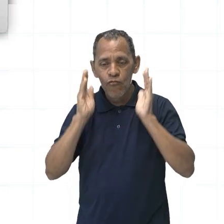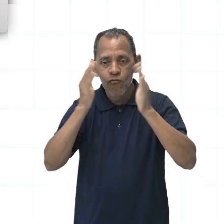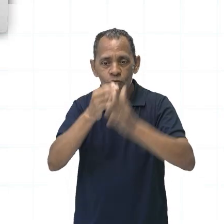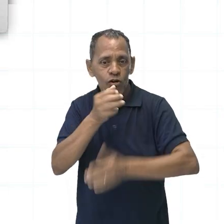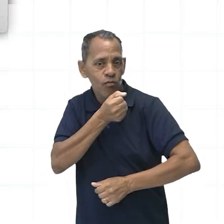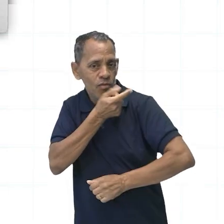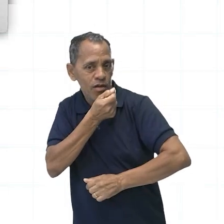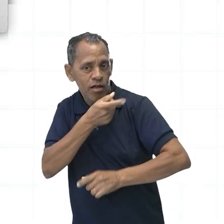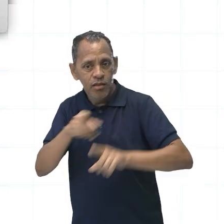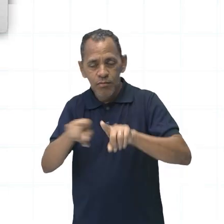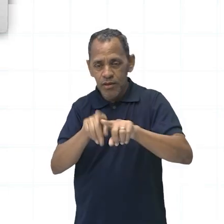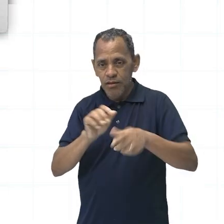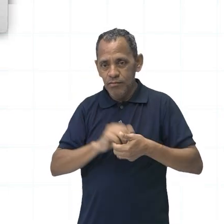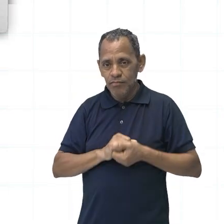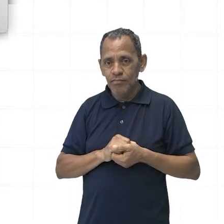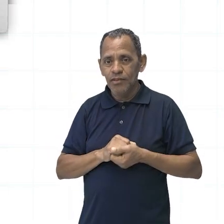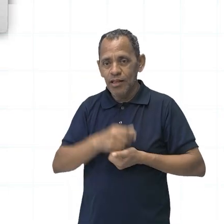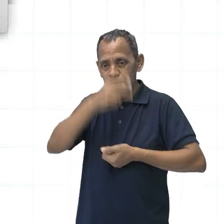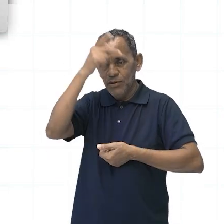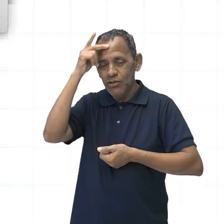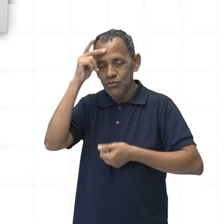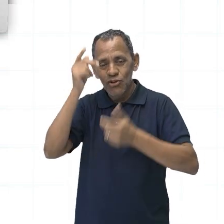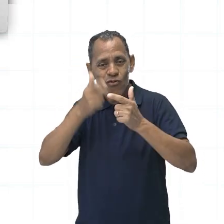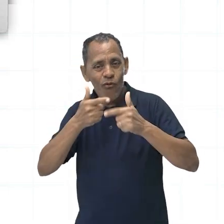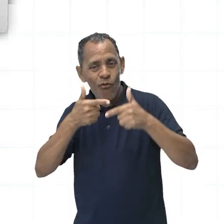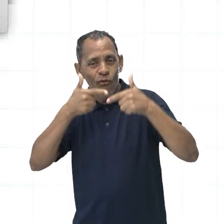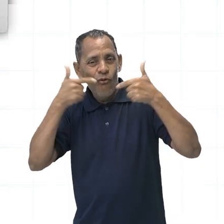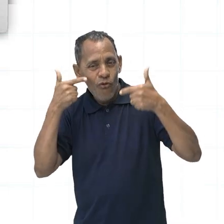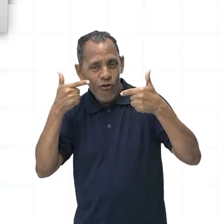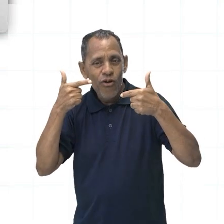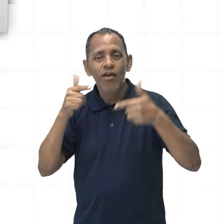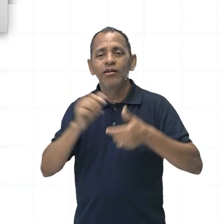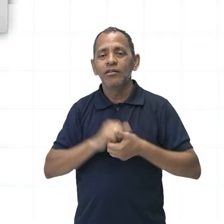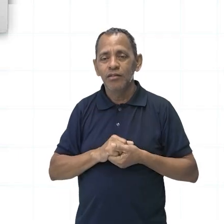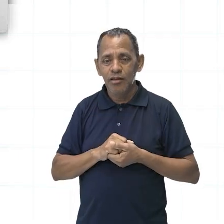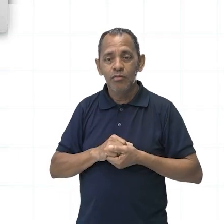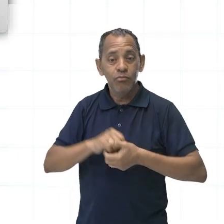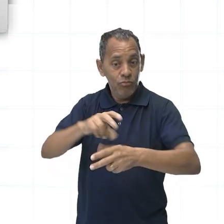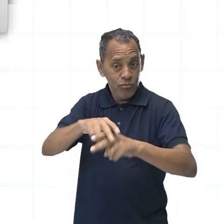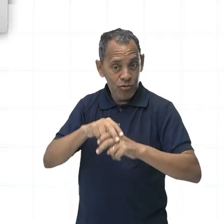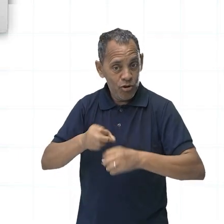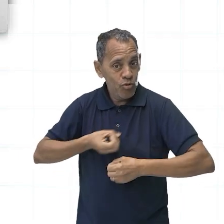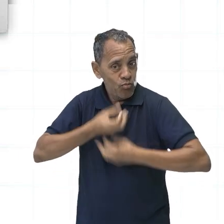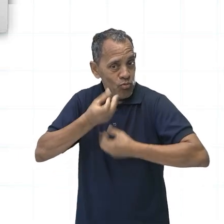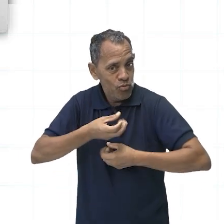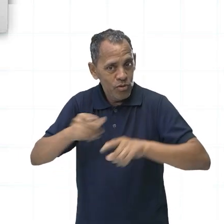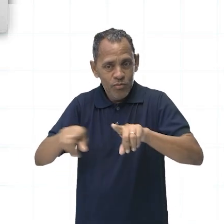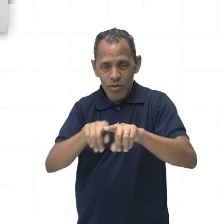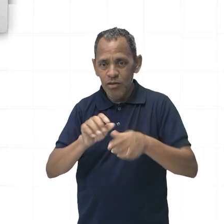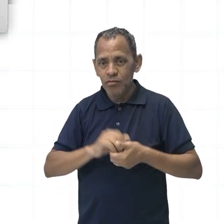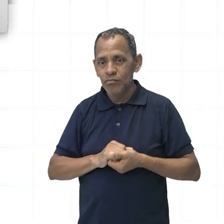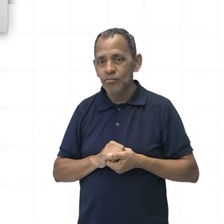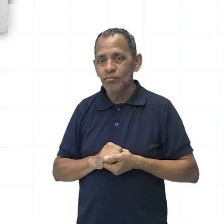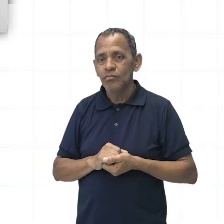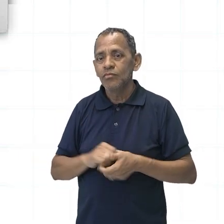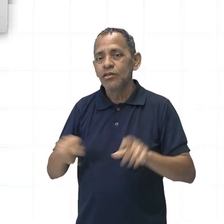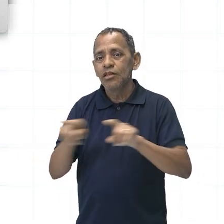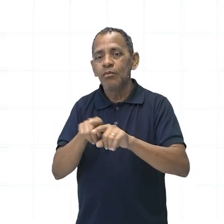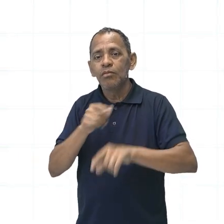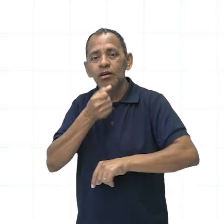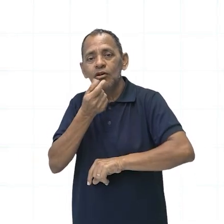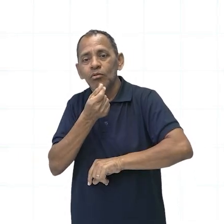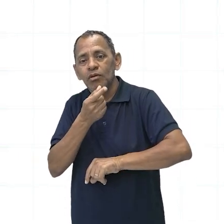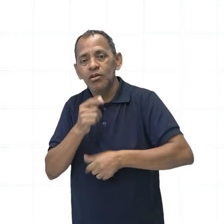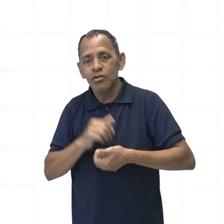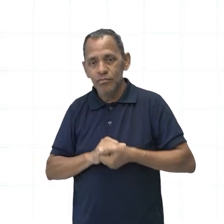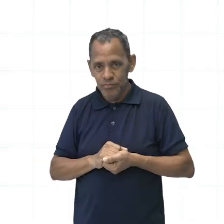e os espectadores morriam de rir ali da sua expressividade. Vamos falar novamente agora sobre a comédia